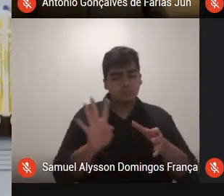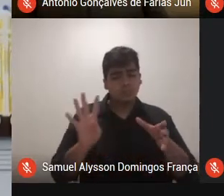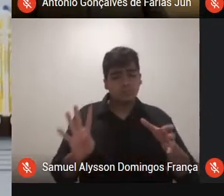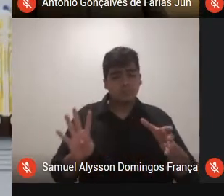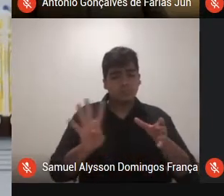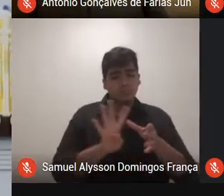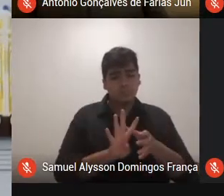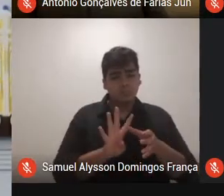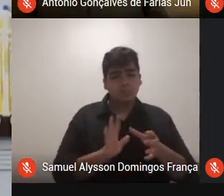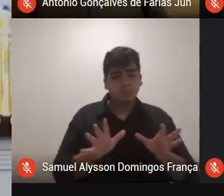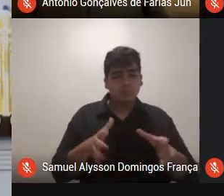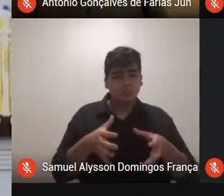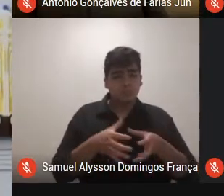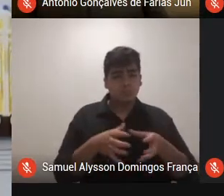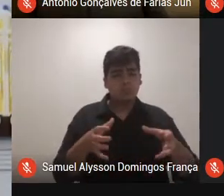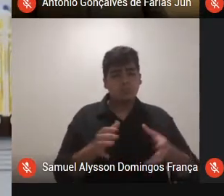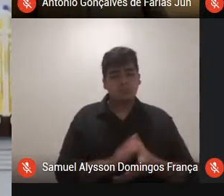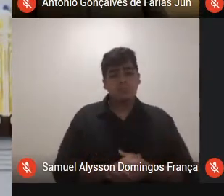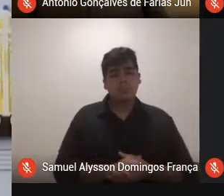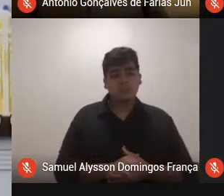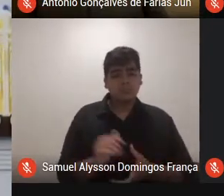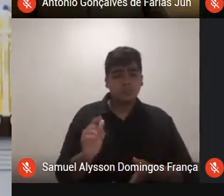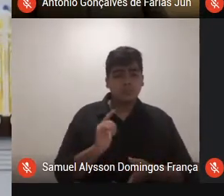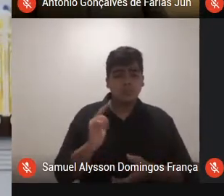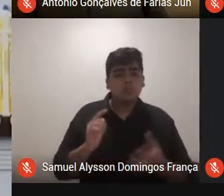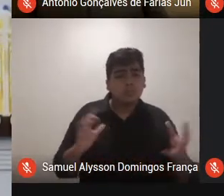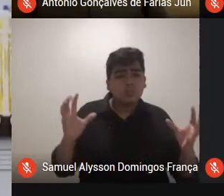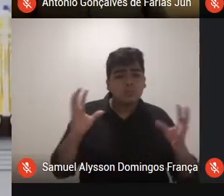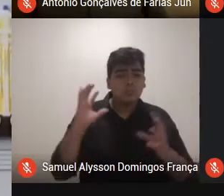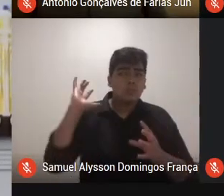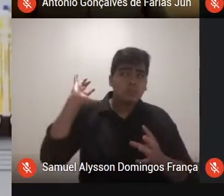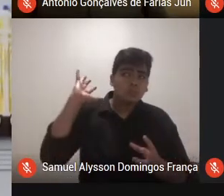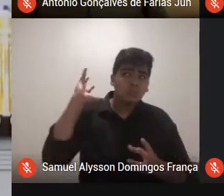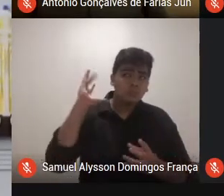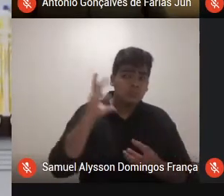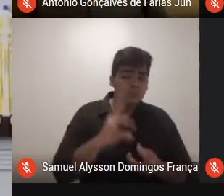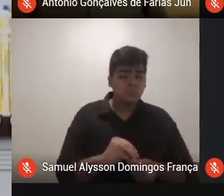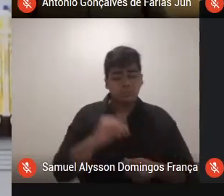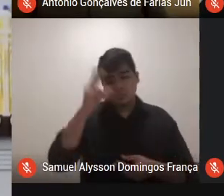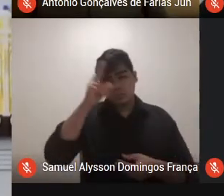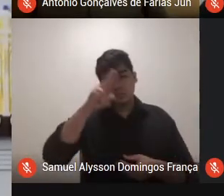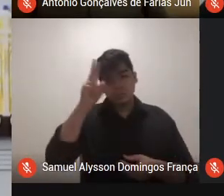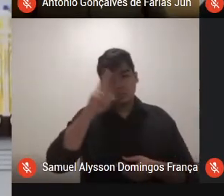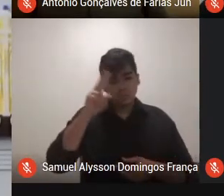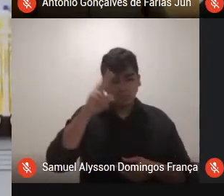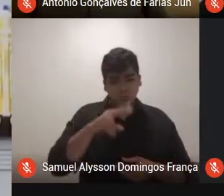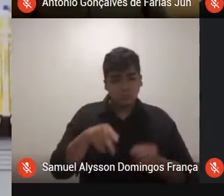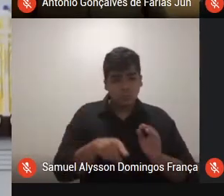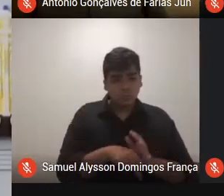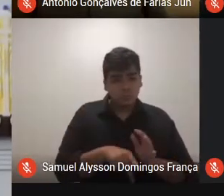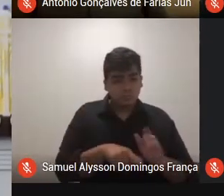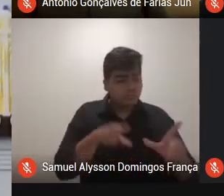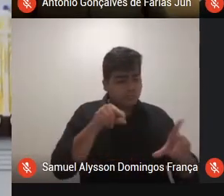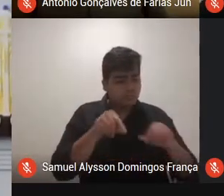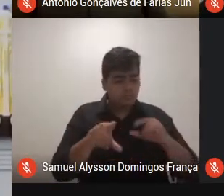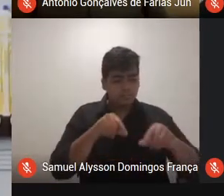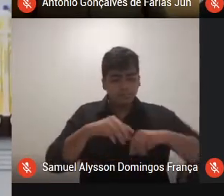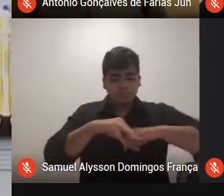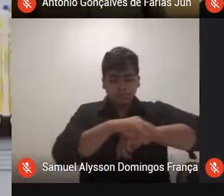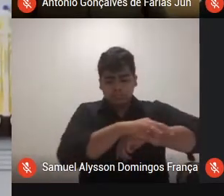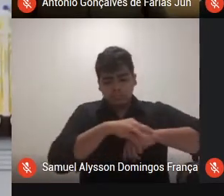que fazer um resumo histórico de edificações pré-escolhidas, de edificações